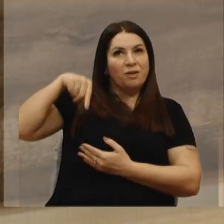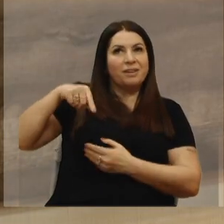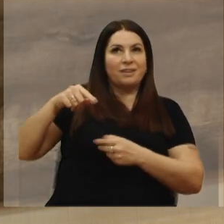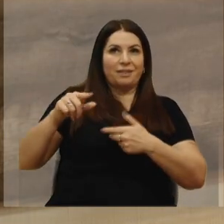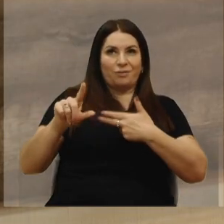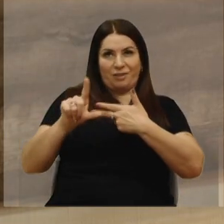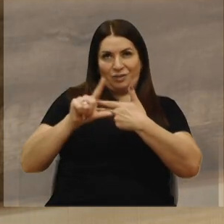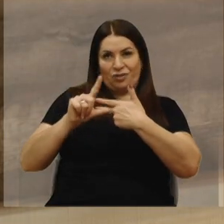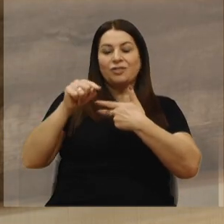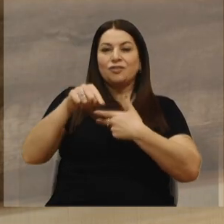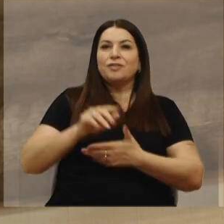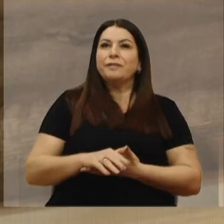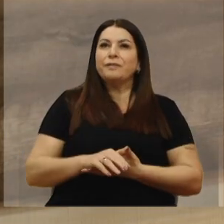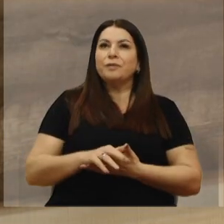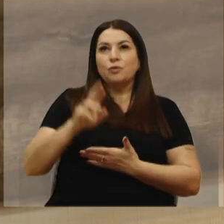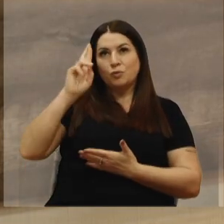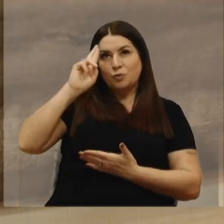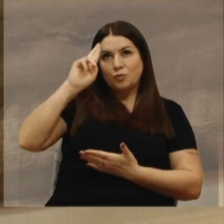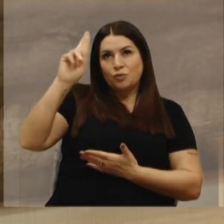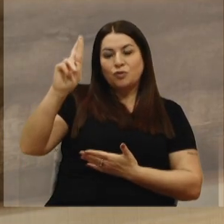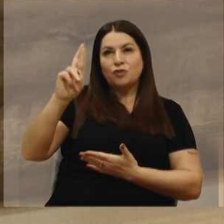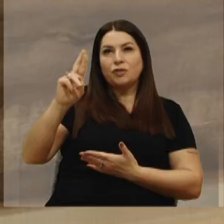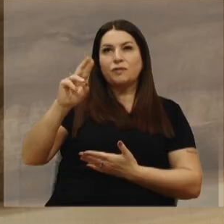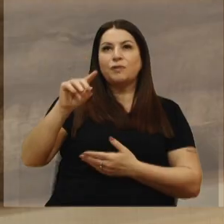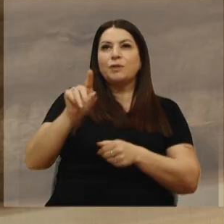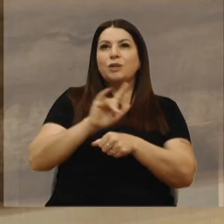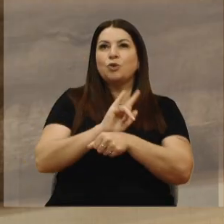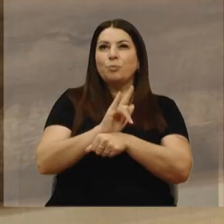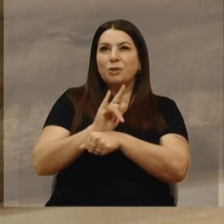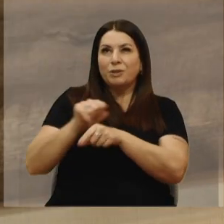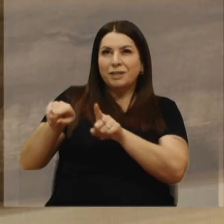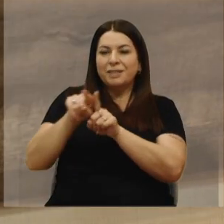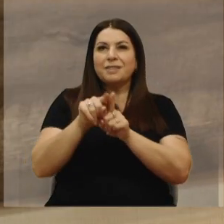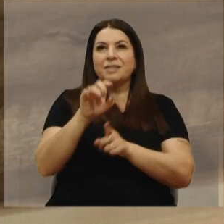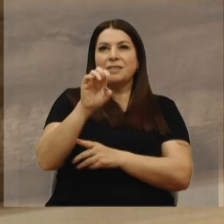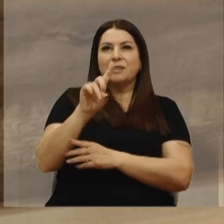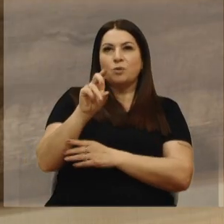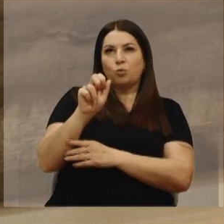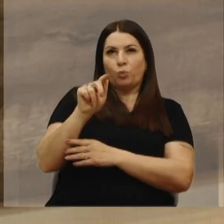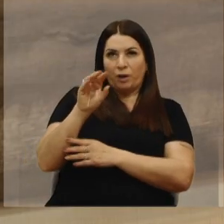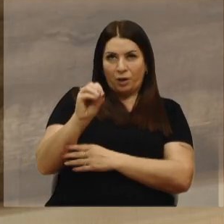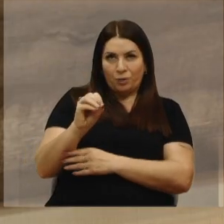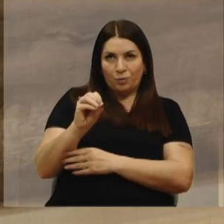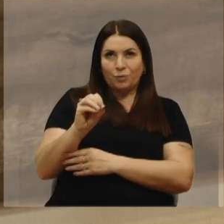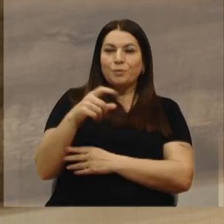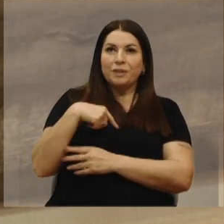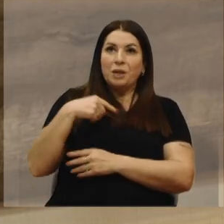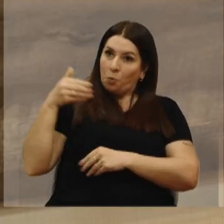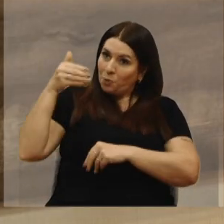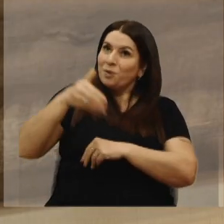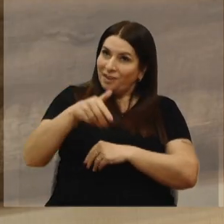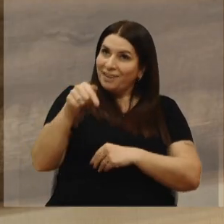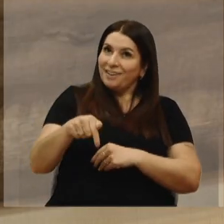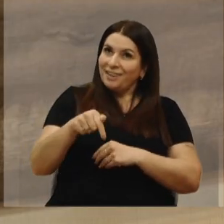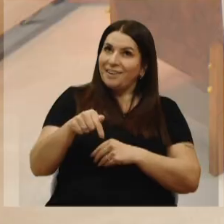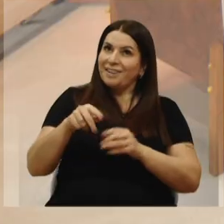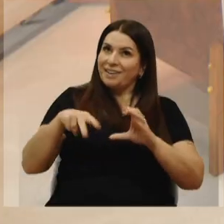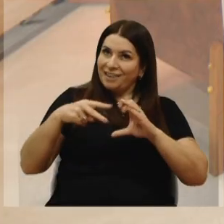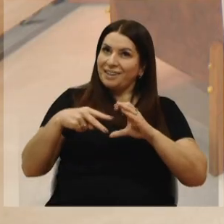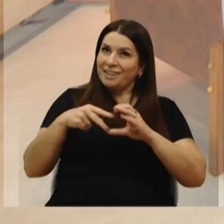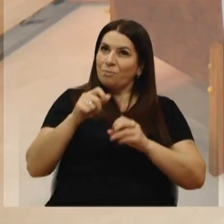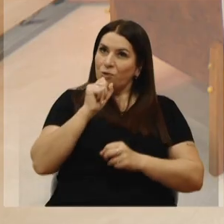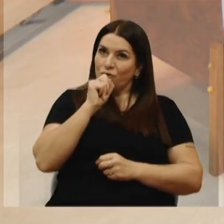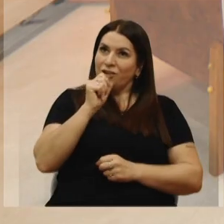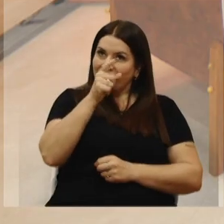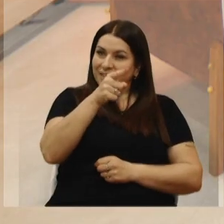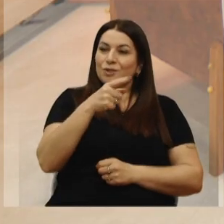do Legislativo, chefiado pelo nosso documentarista, historiador da casa, Eduardo Reis. Eu quando entrei aqui na